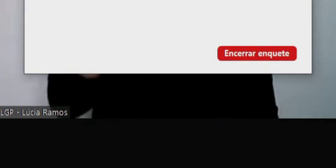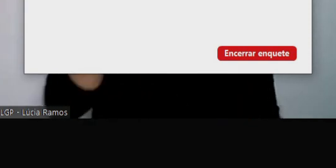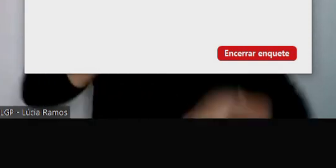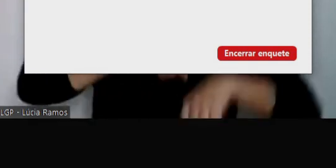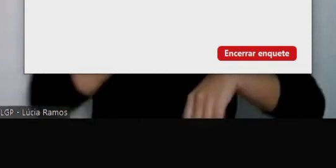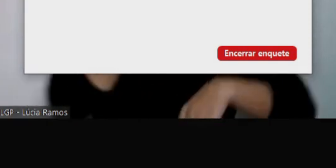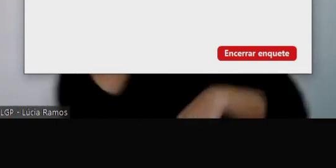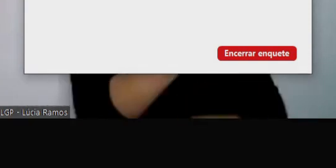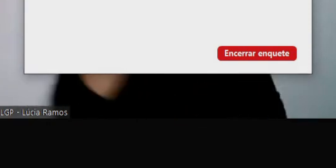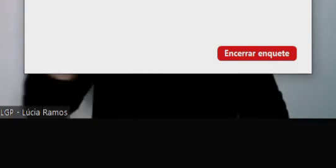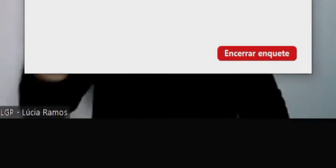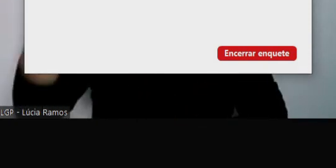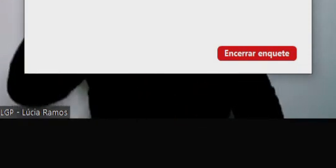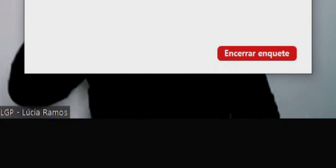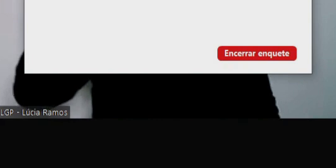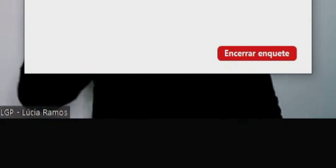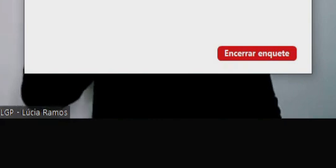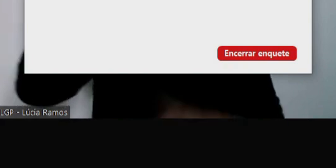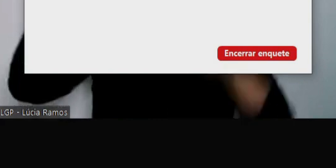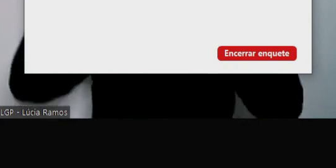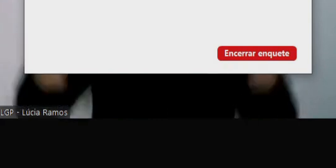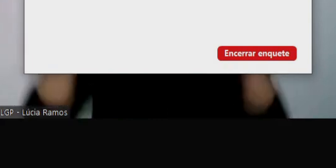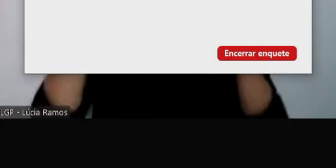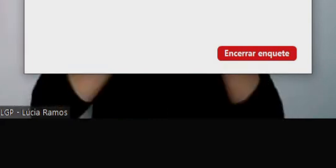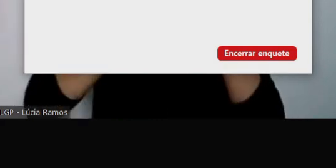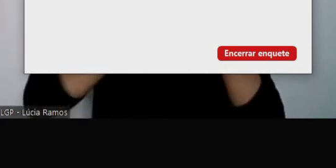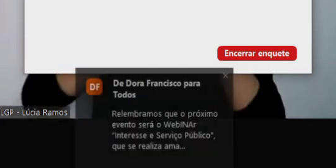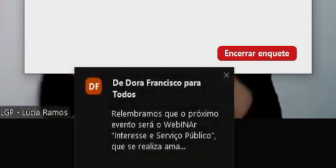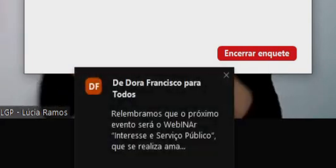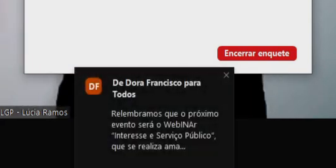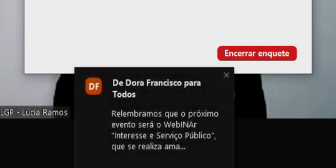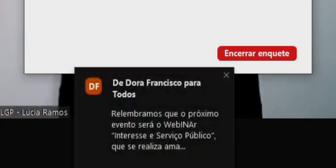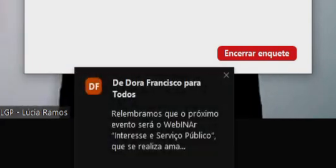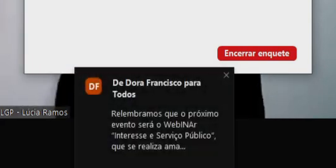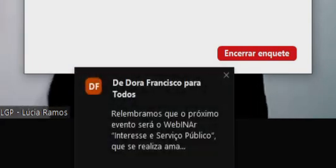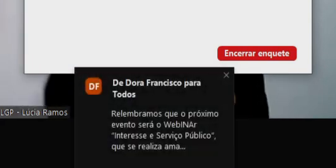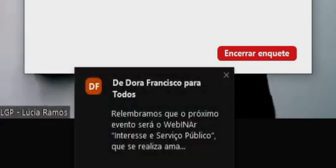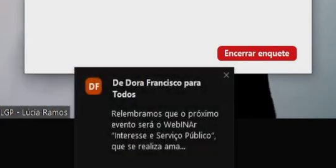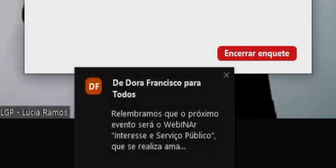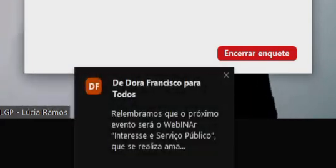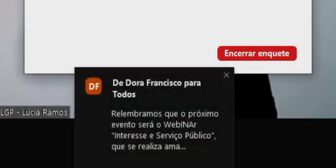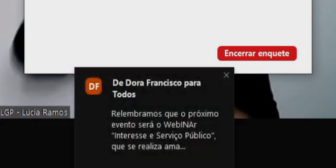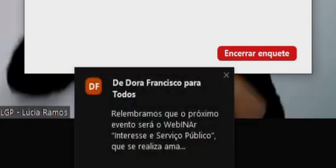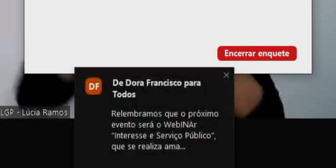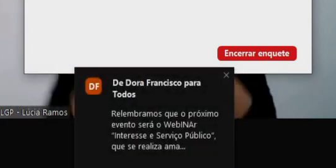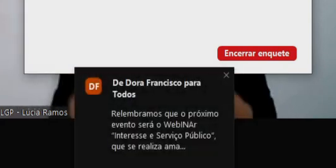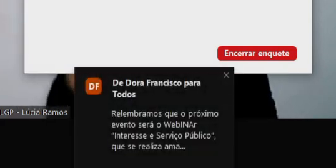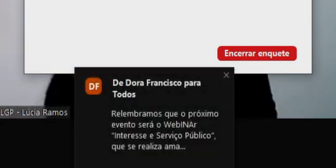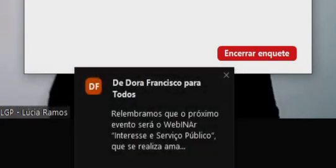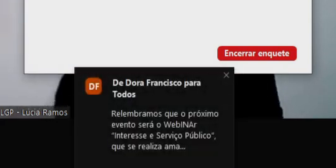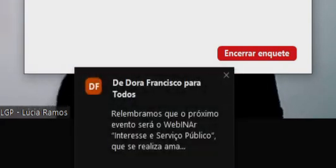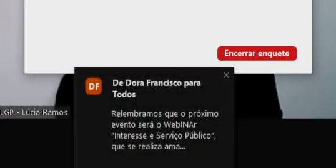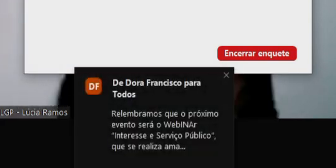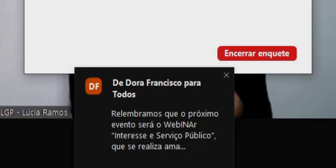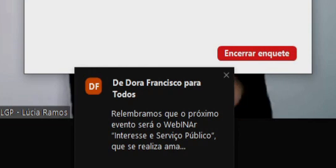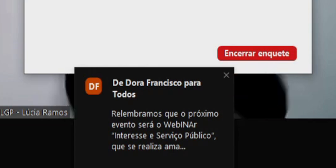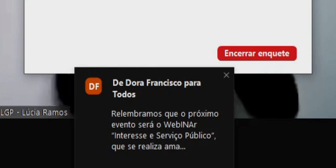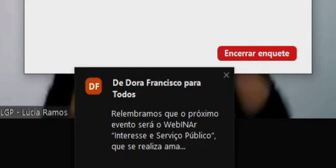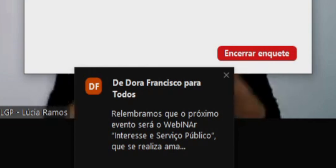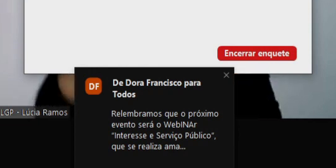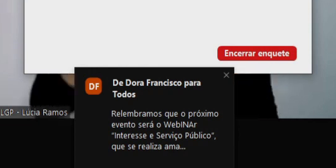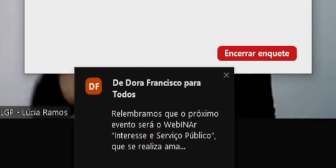as 16, com o tema Interesse e Serviço Público. Fique atento ao site do INA e não deixe de se